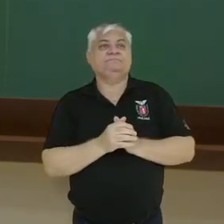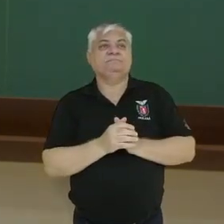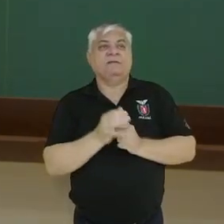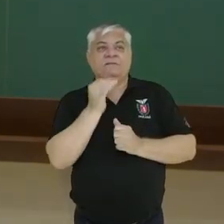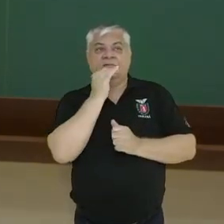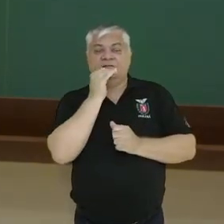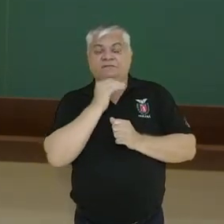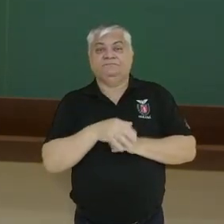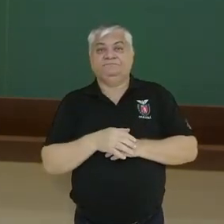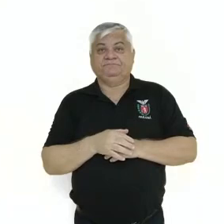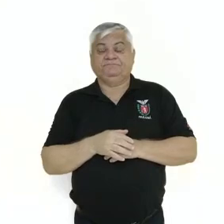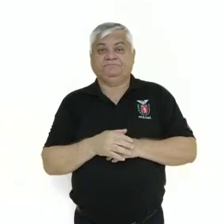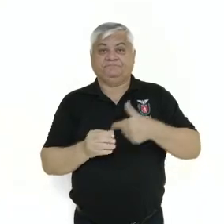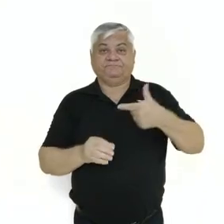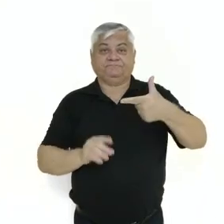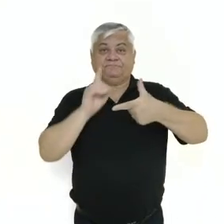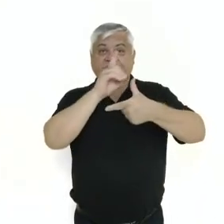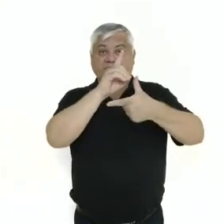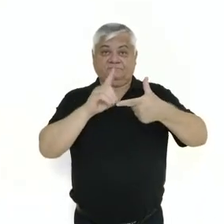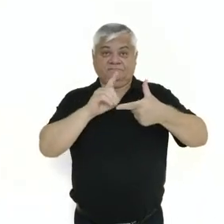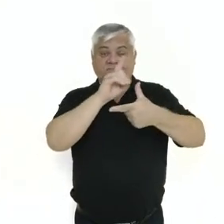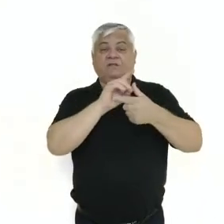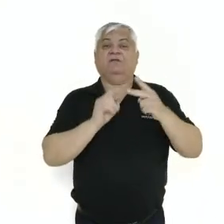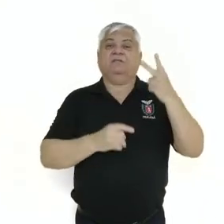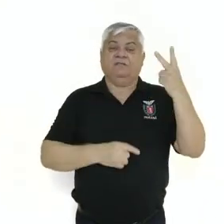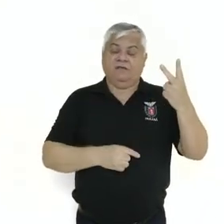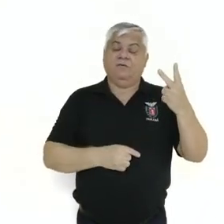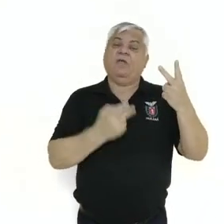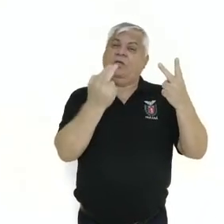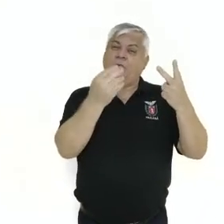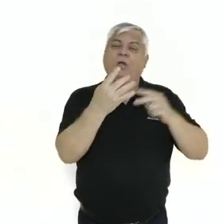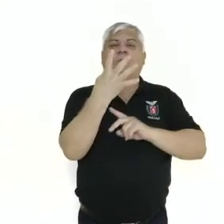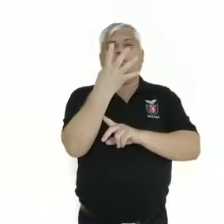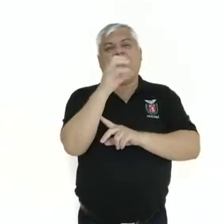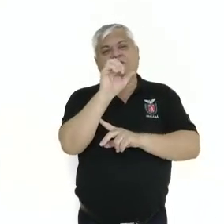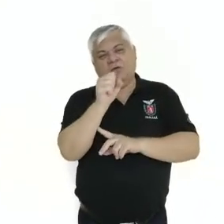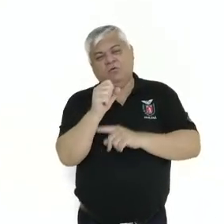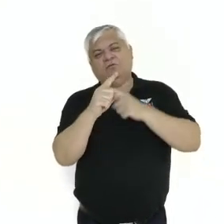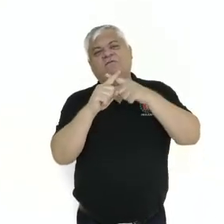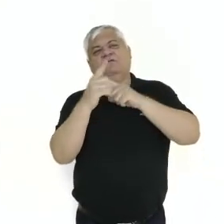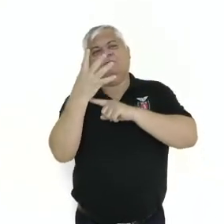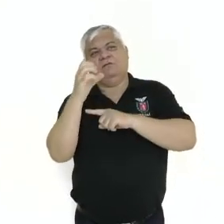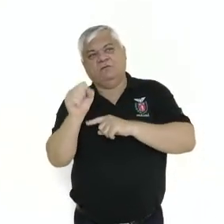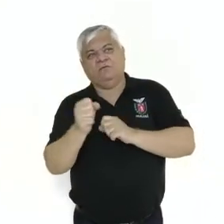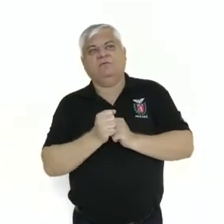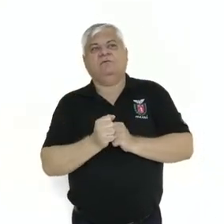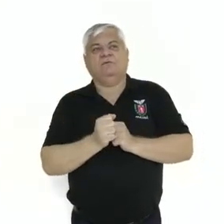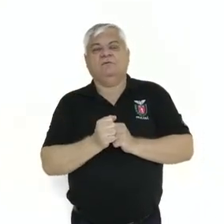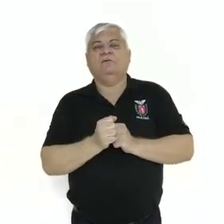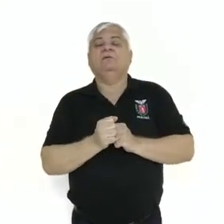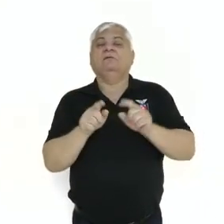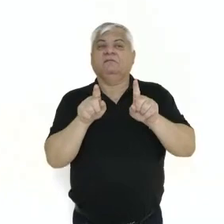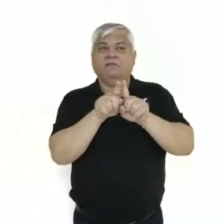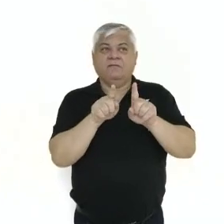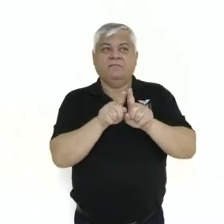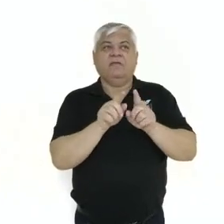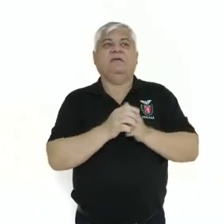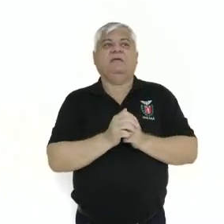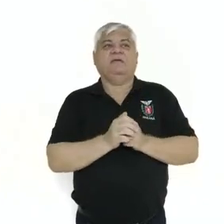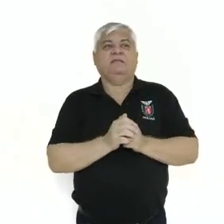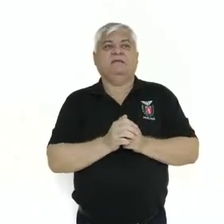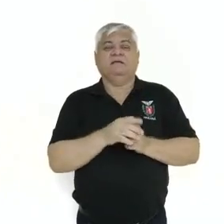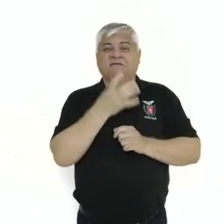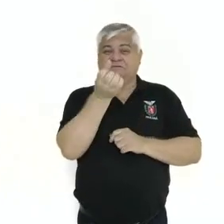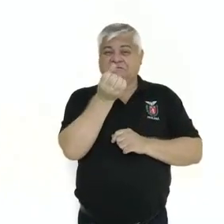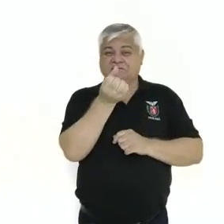lá. Diagonal ao quadrado igual 48 ao quadrado mais 68 ao quadrado. Elevando ao quadrado dá esses números bem alto ali,